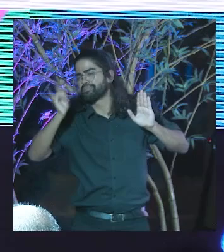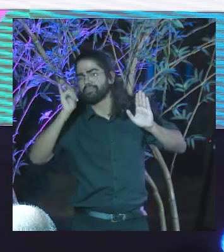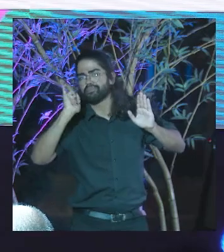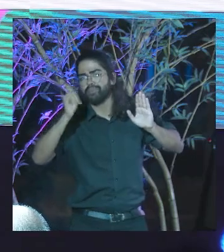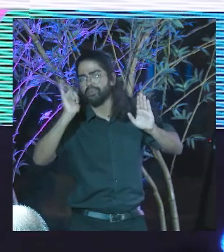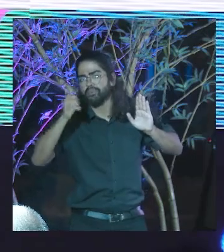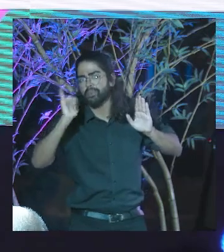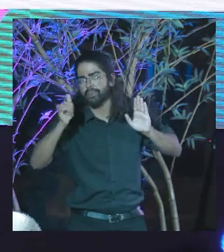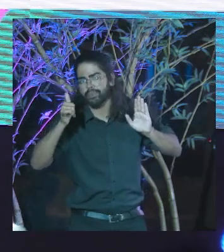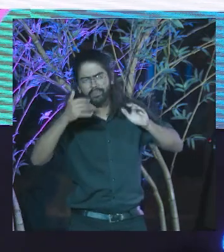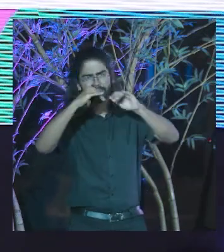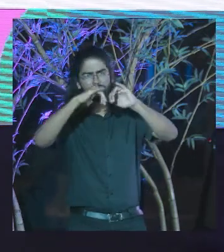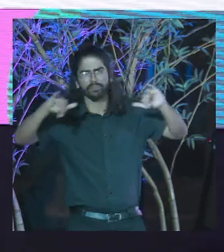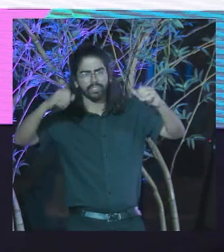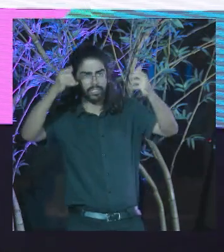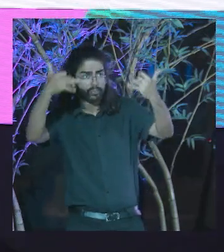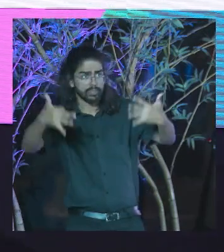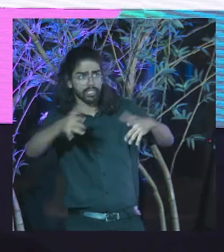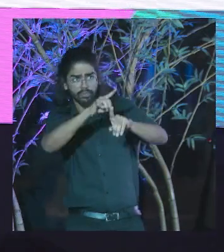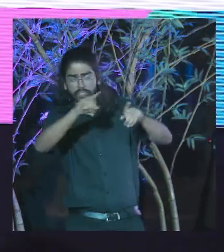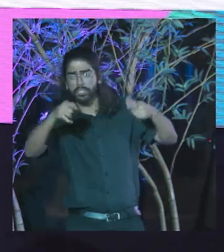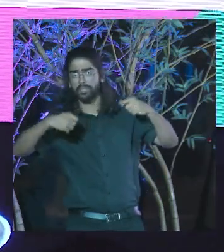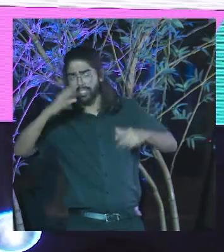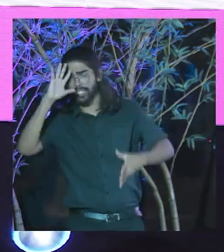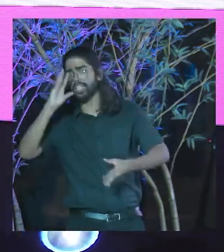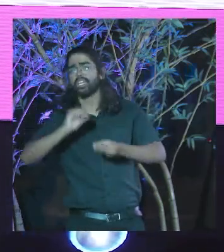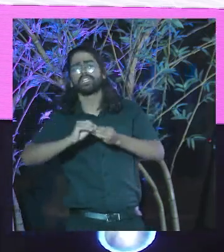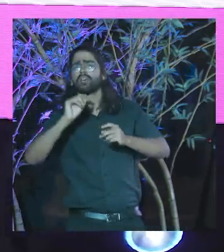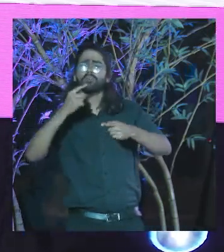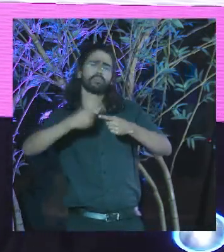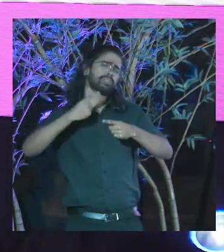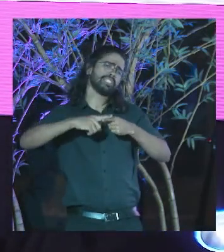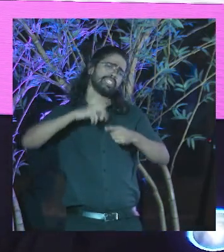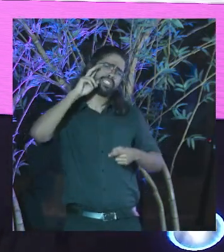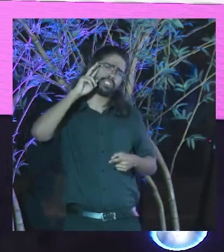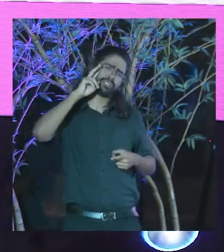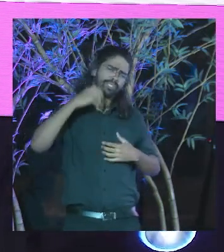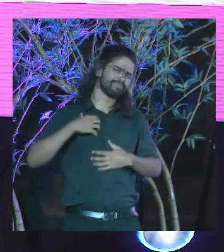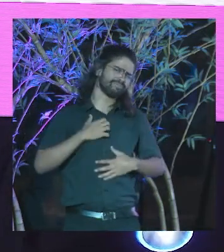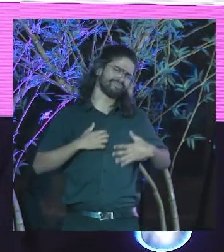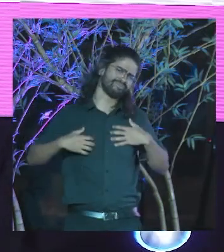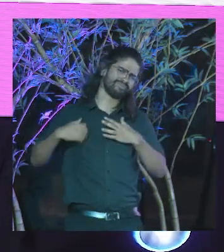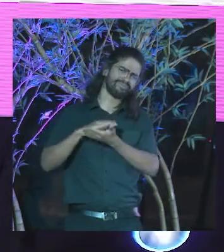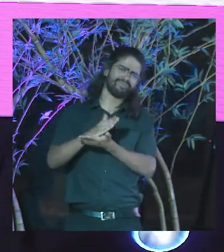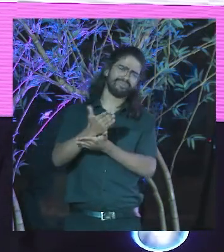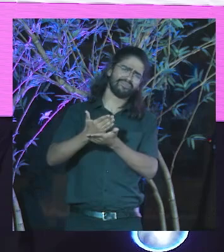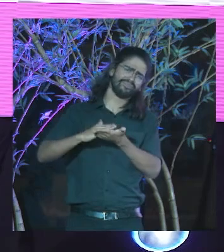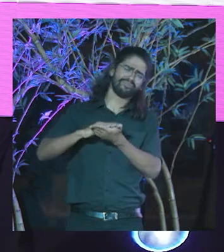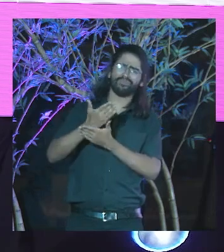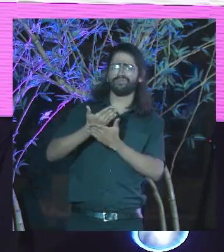Agora eu diferenciei isso para vocês e vocês sempre vão lembrar dessa história, porque ela é incômoda.